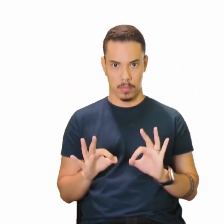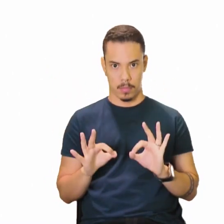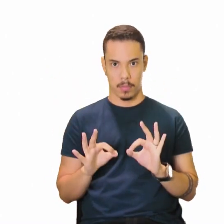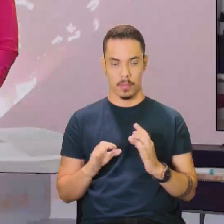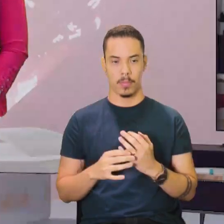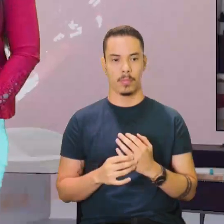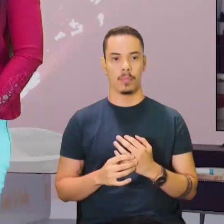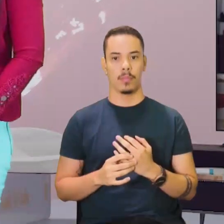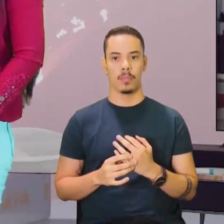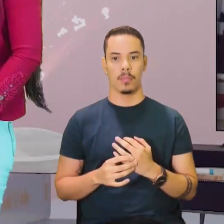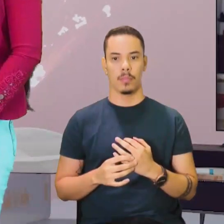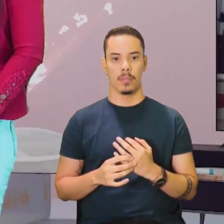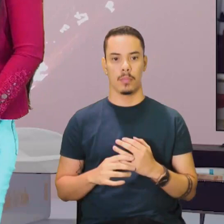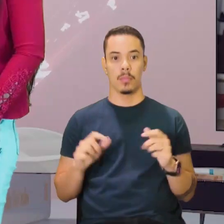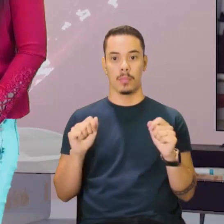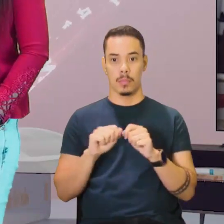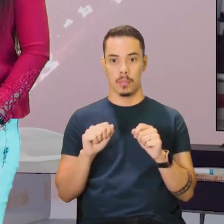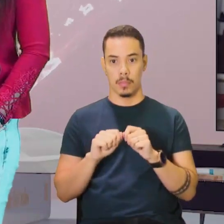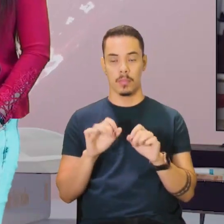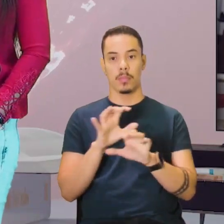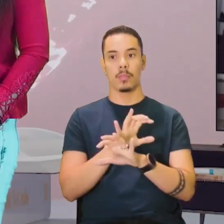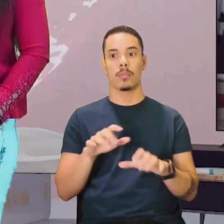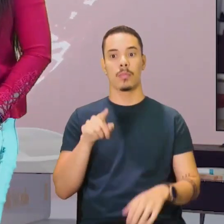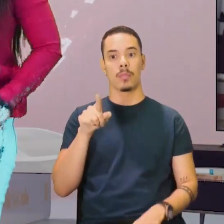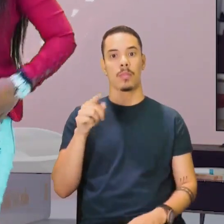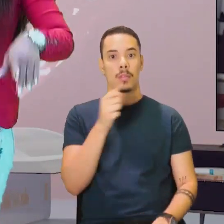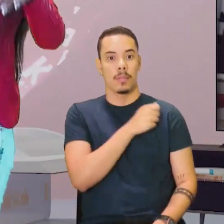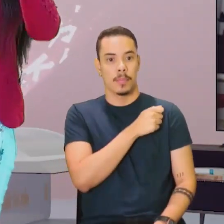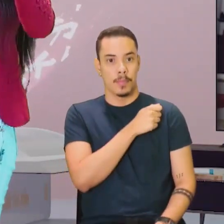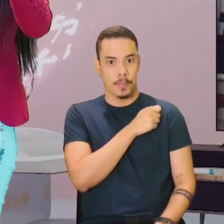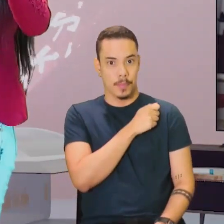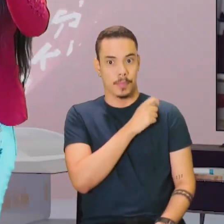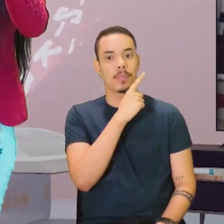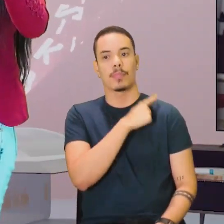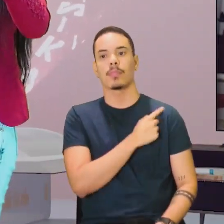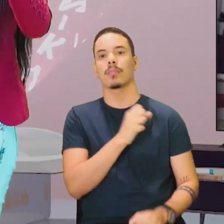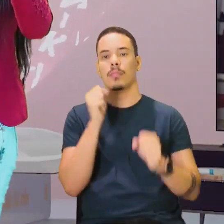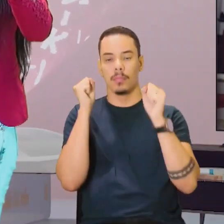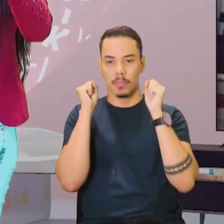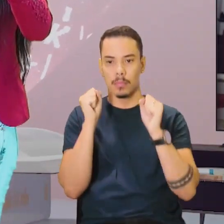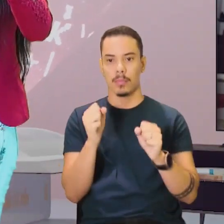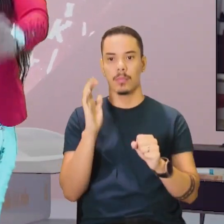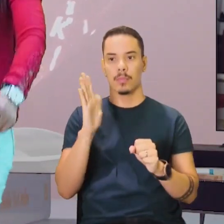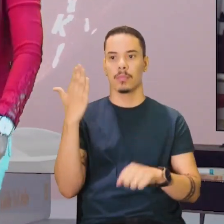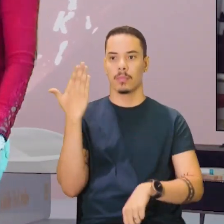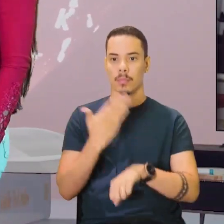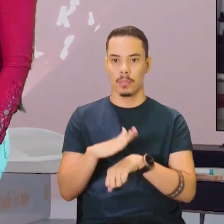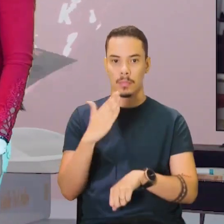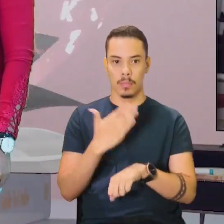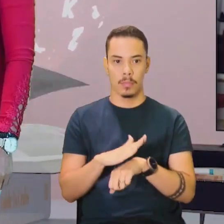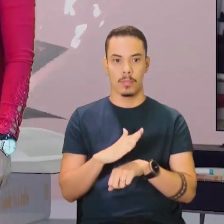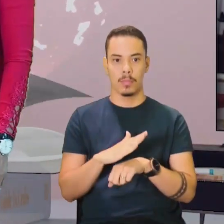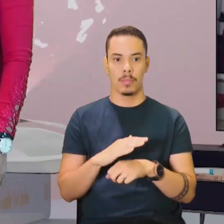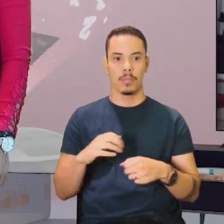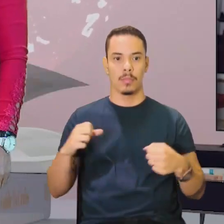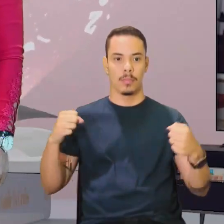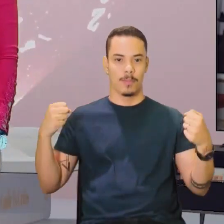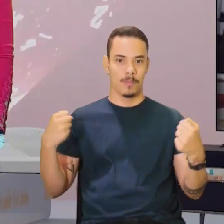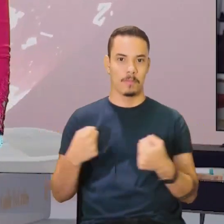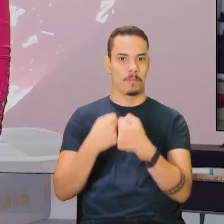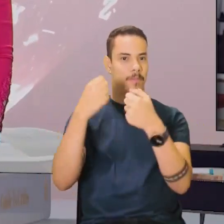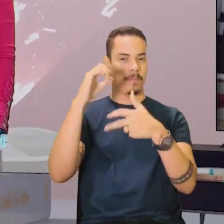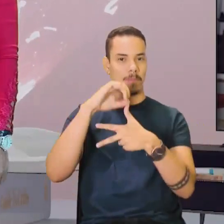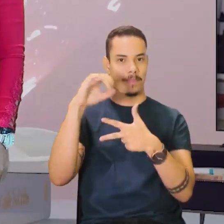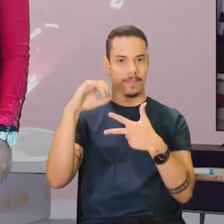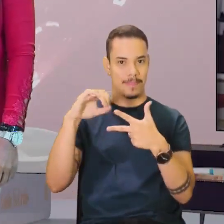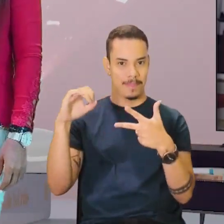lá, então. Feito isso agora, você aí, aluno primeiro ano, que já pode ser esse aluno treineiro, chegou a hora do... Se